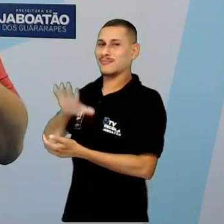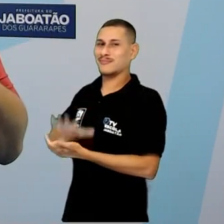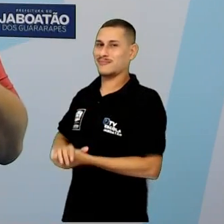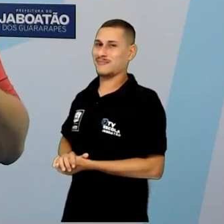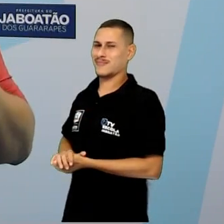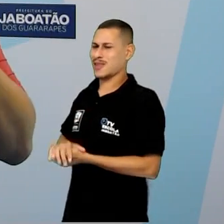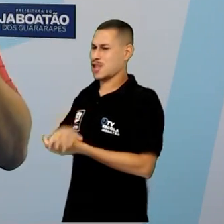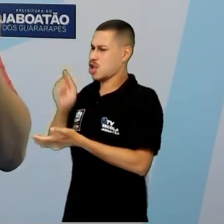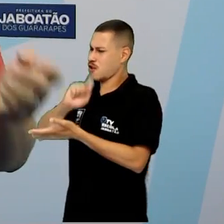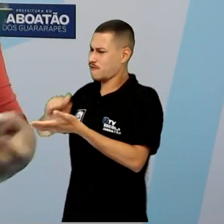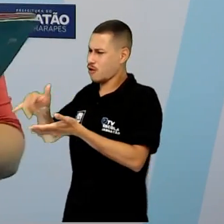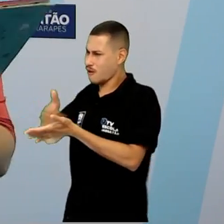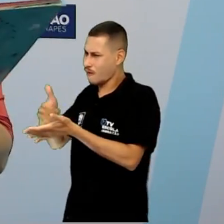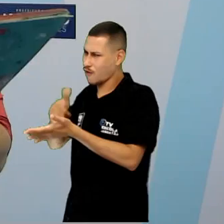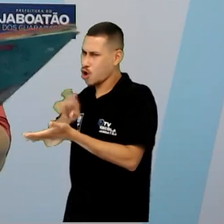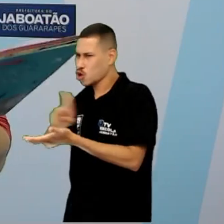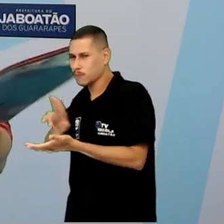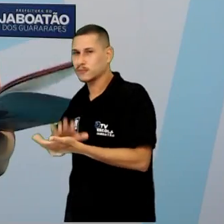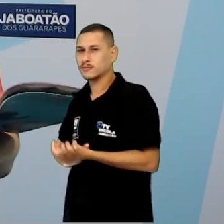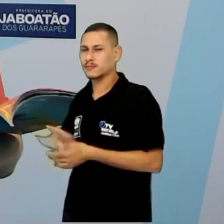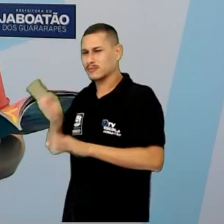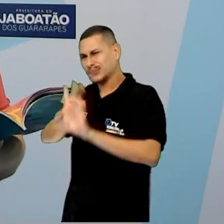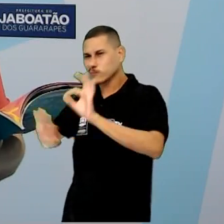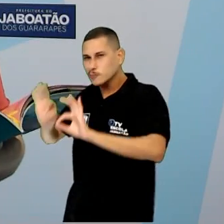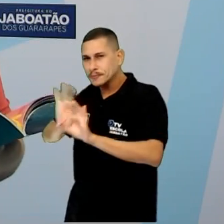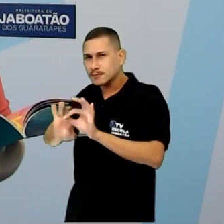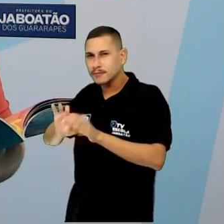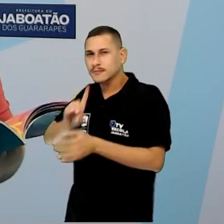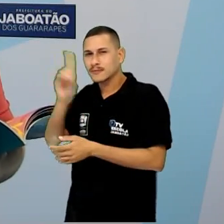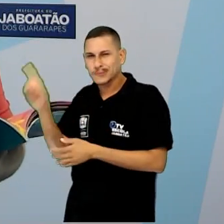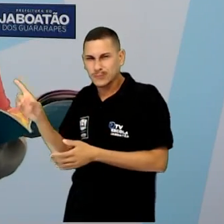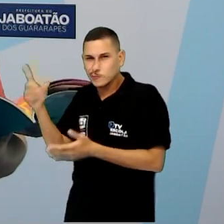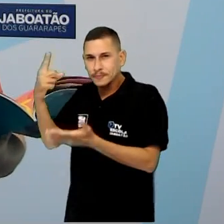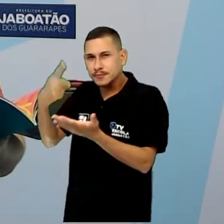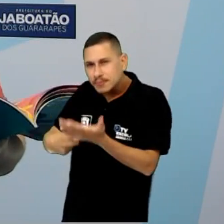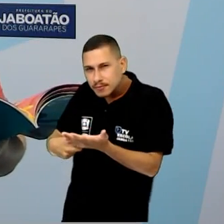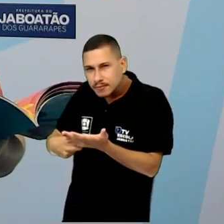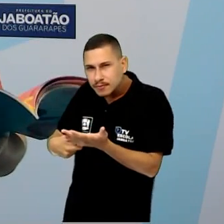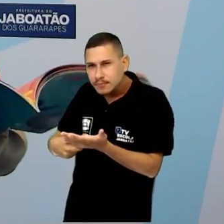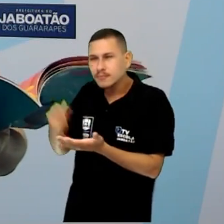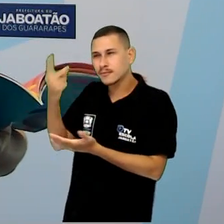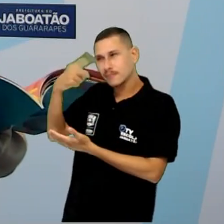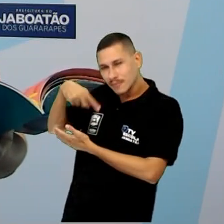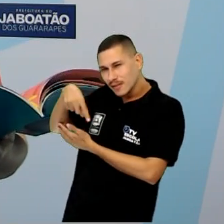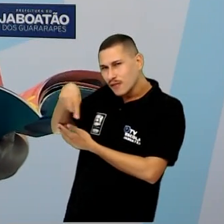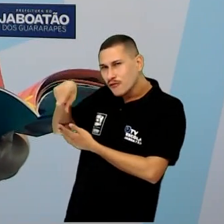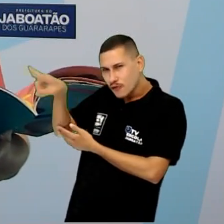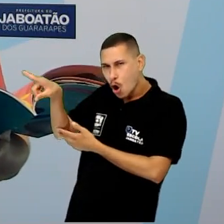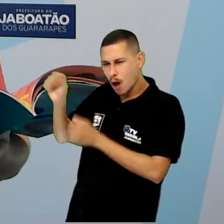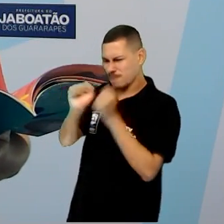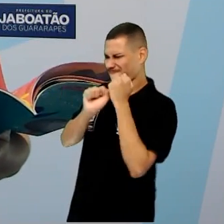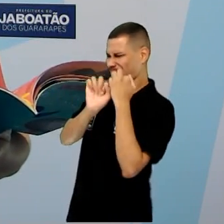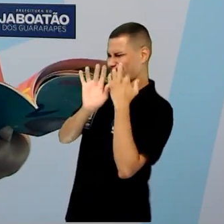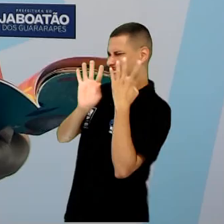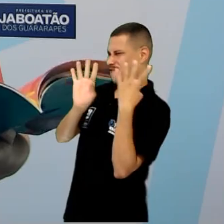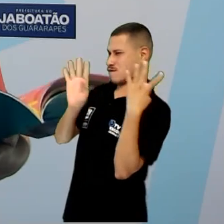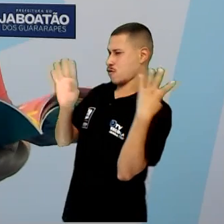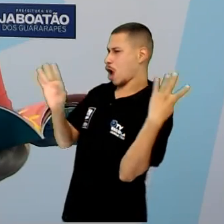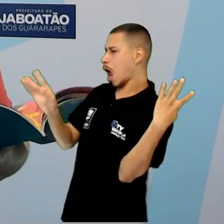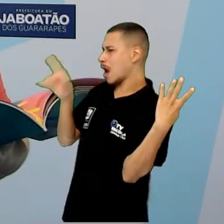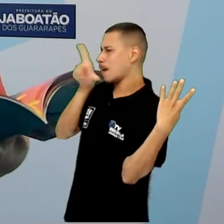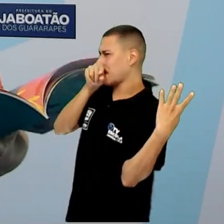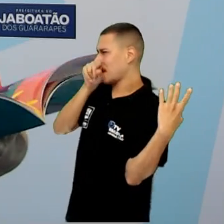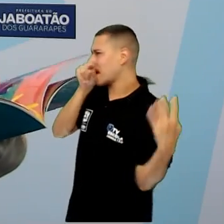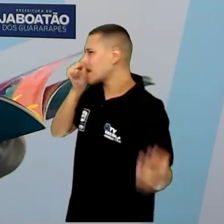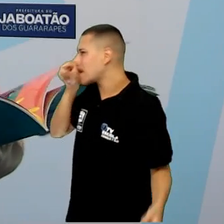preencheu a ficha, se preparou. No dia marcado, compareceu às audições. Uma fila enorme de aves